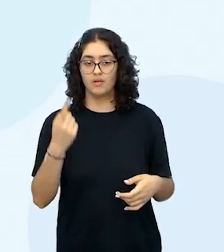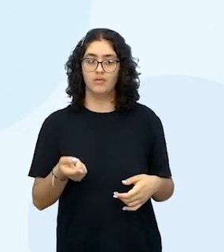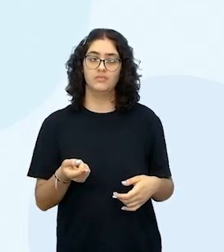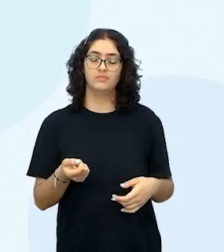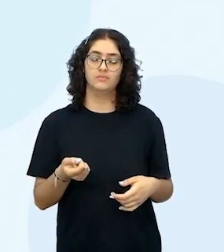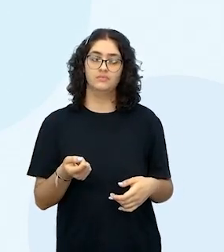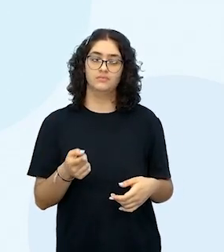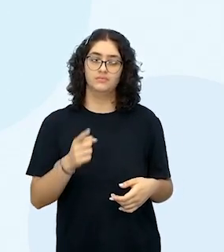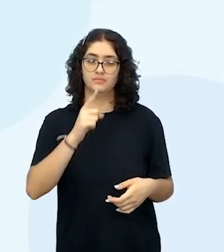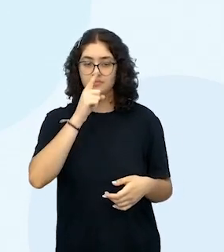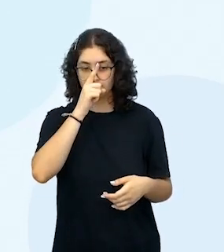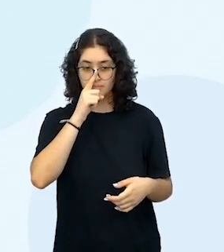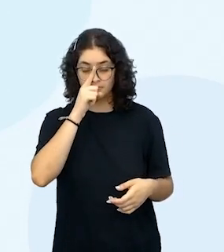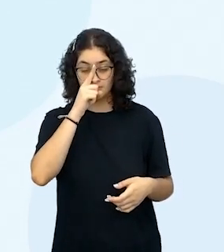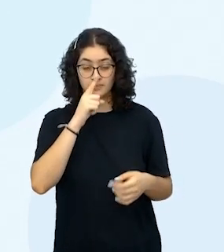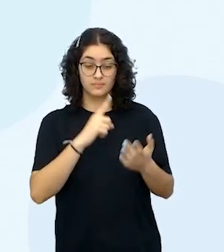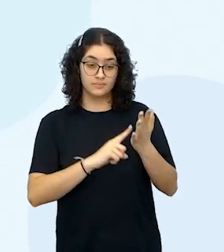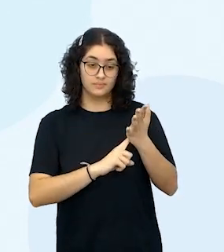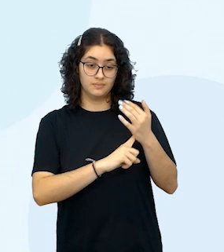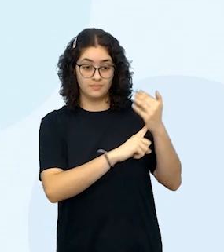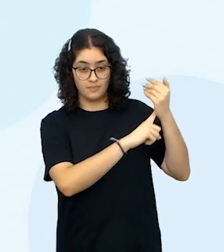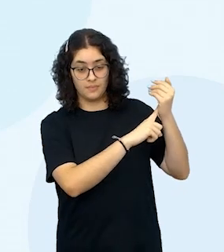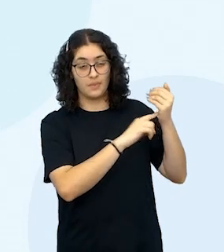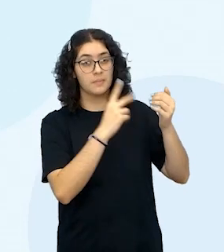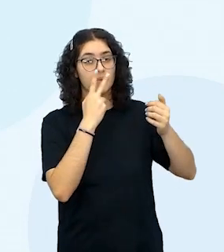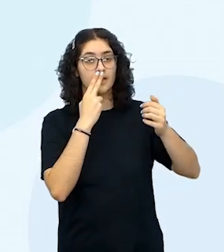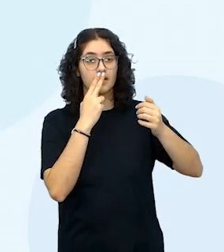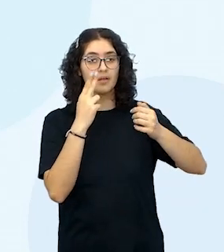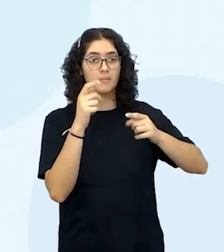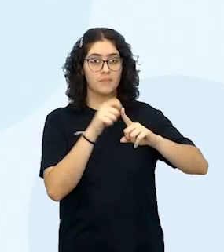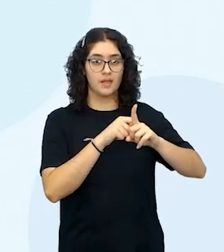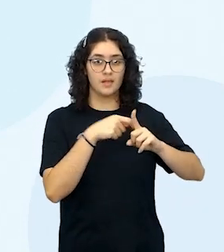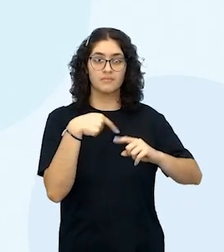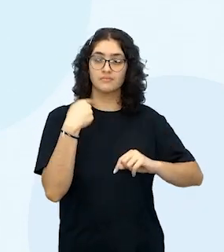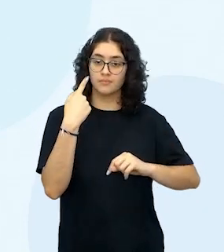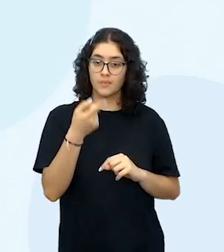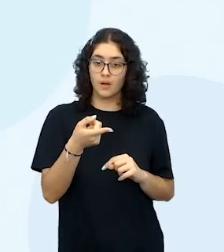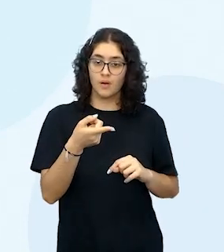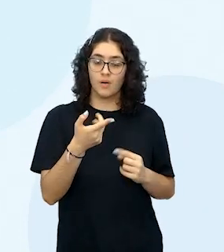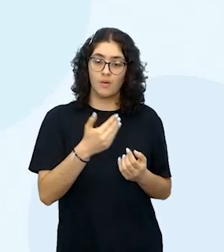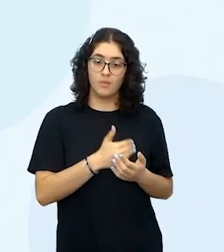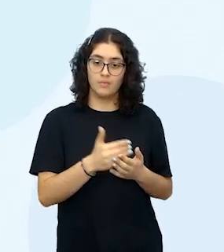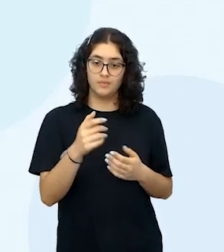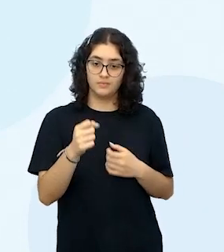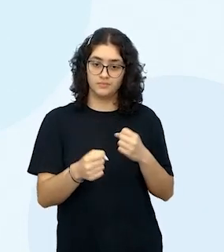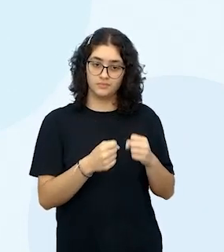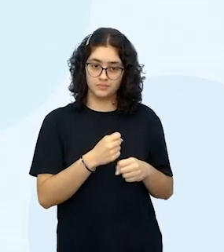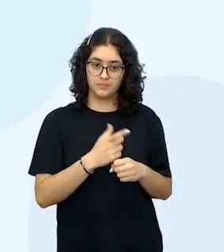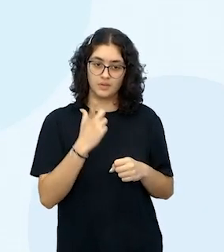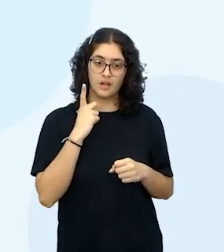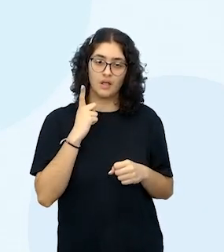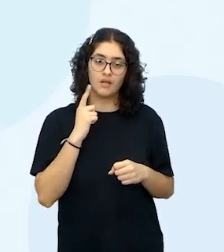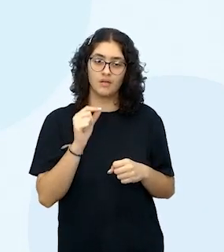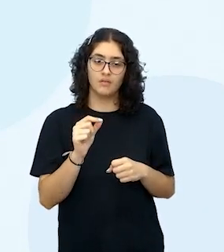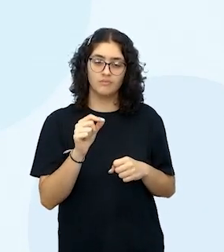de riscos tecnológicos, com previsão agora para o próximo mês, né? Então, no começo do ano nós tivemos